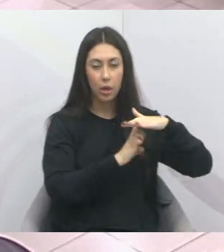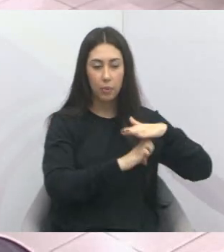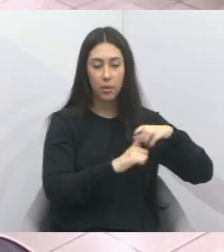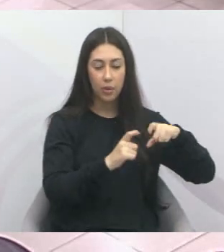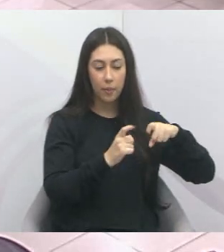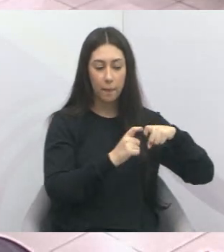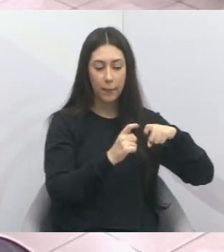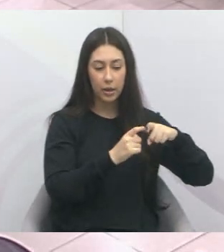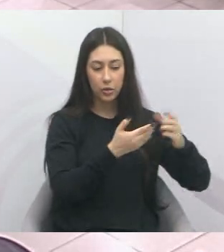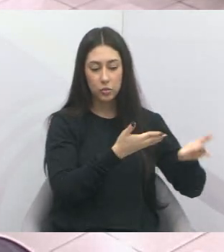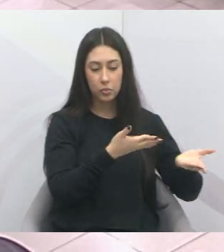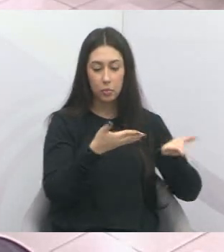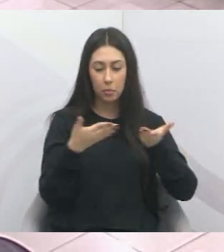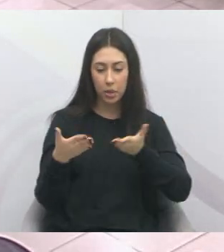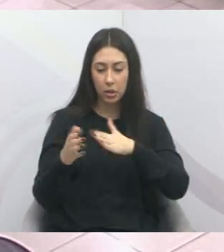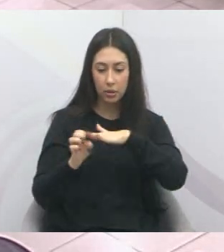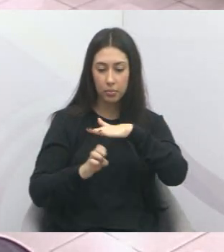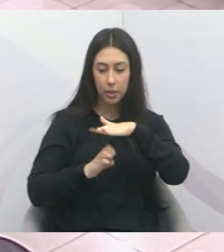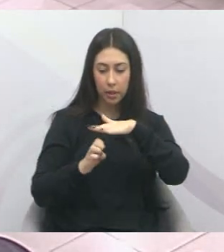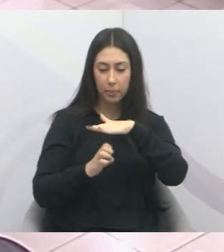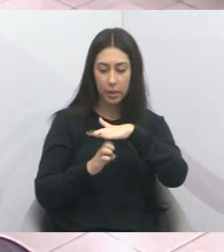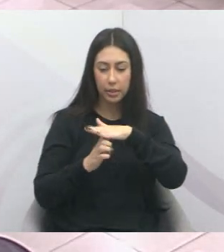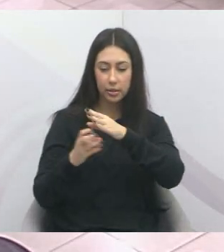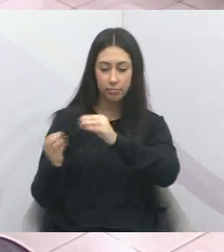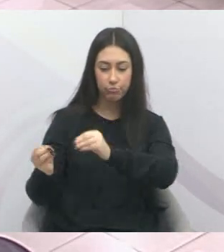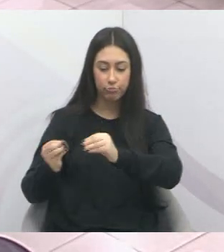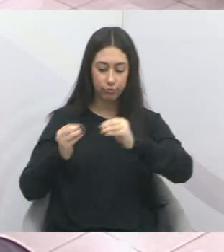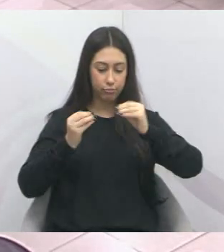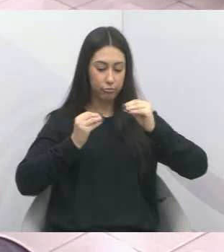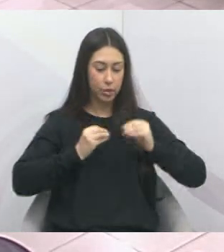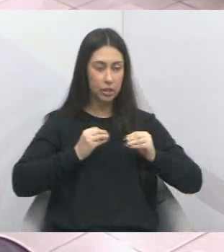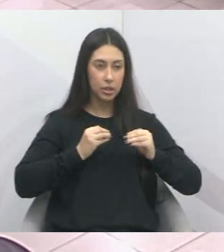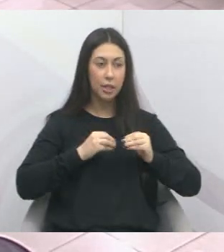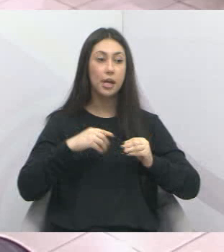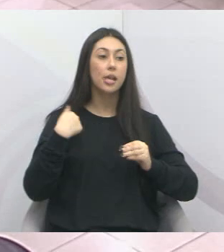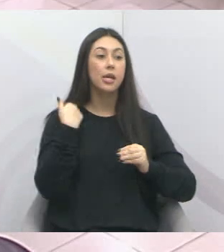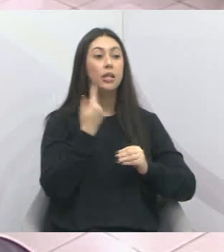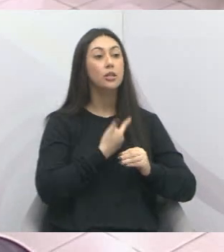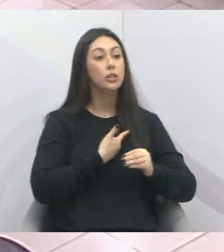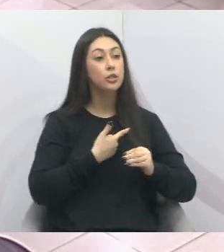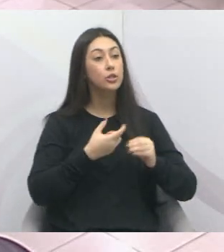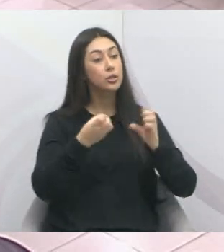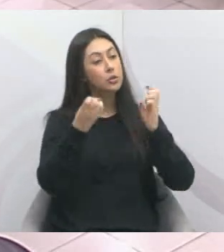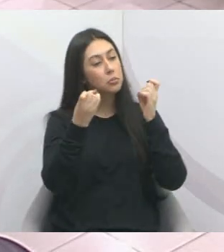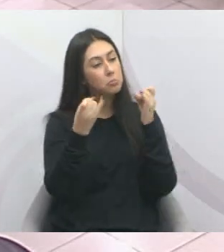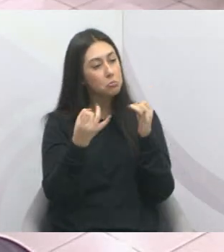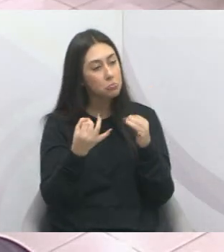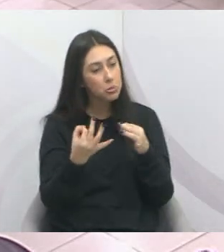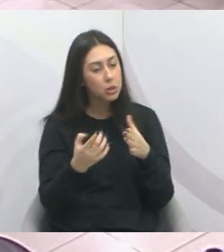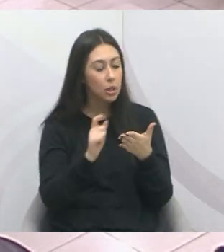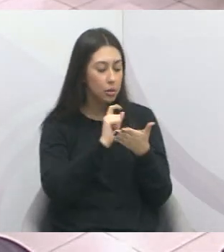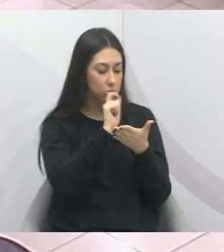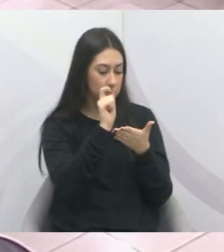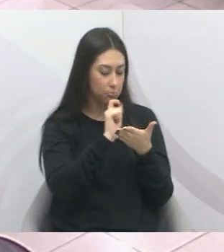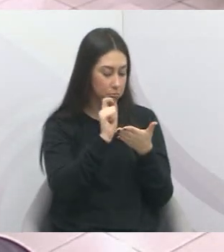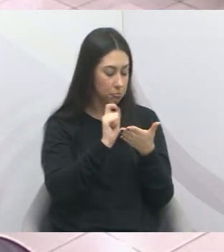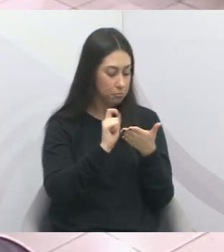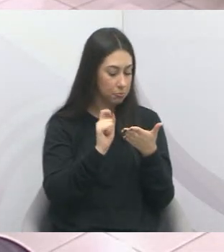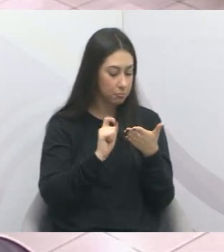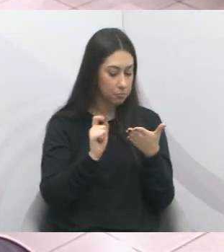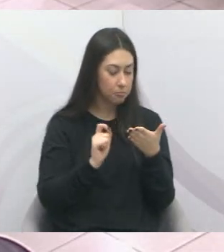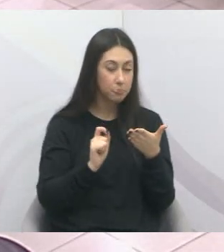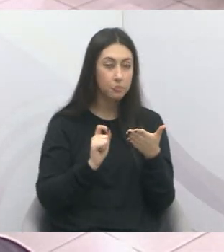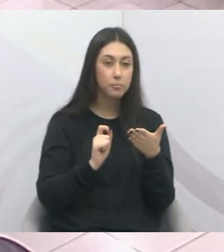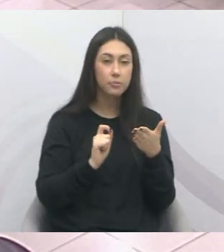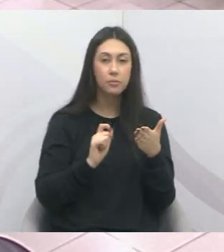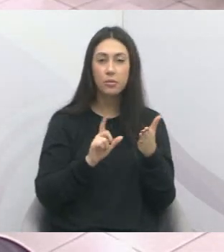a Damasco, nesse caso, e ela envia para a gente, que cuida da prestação de contas, a nota e